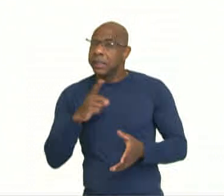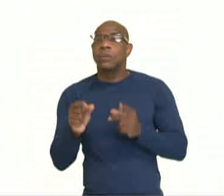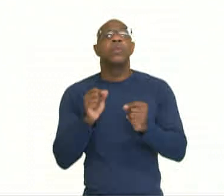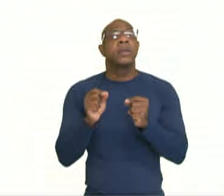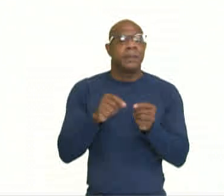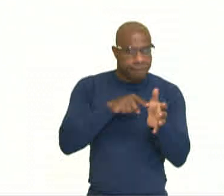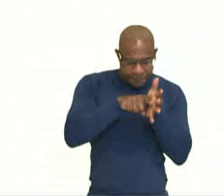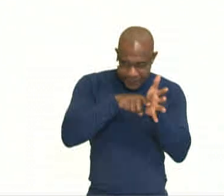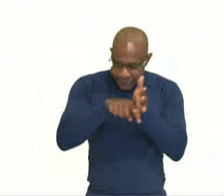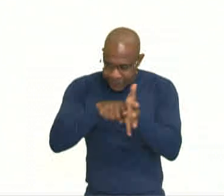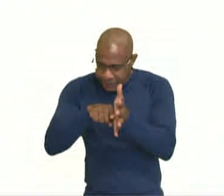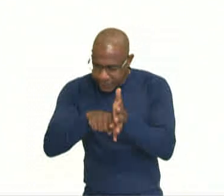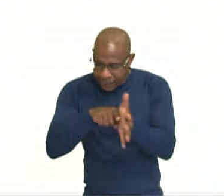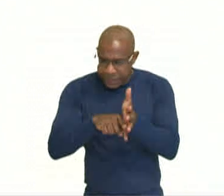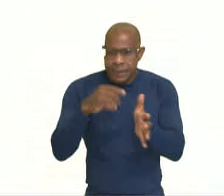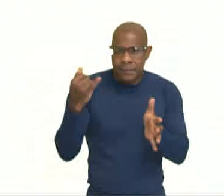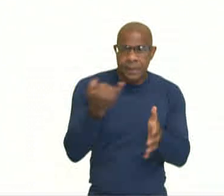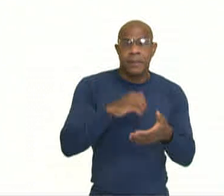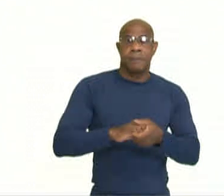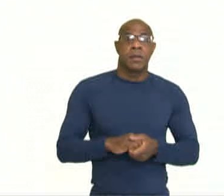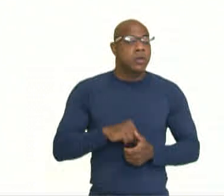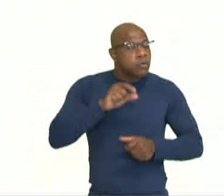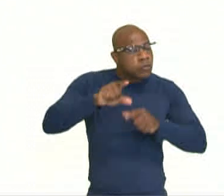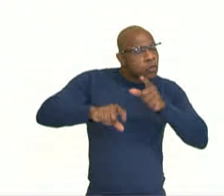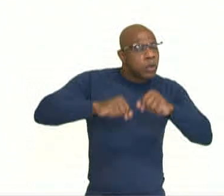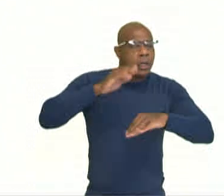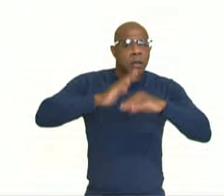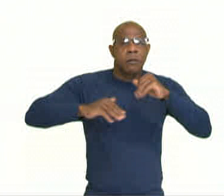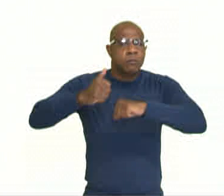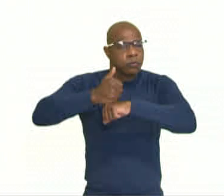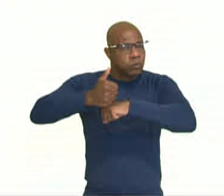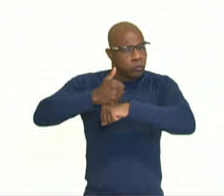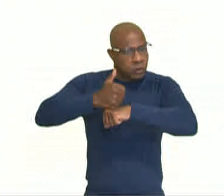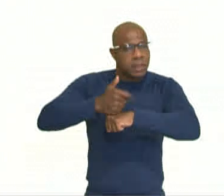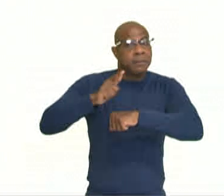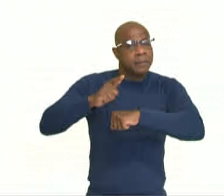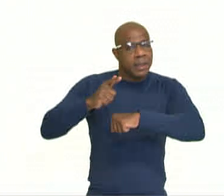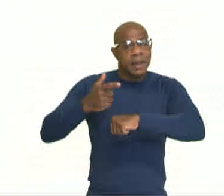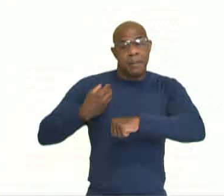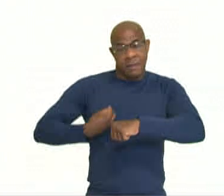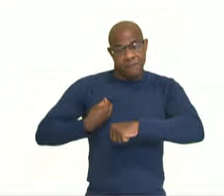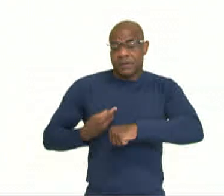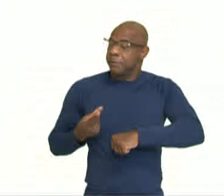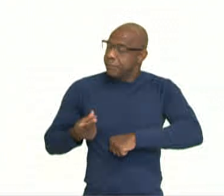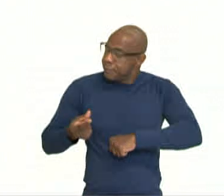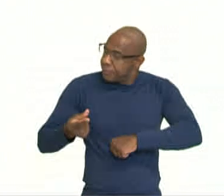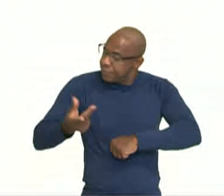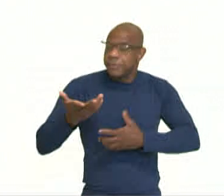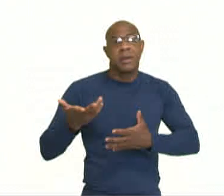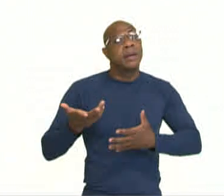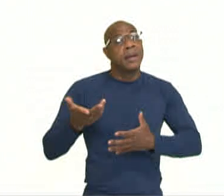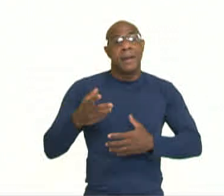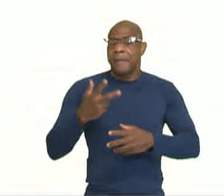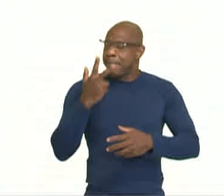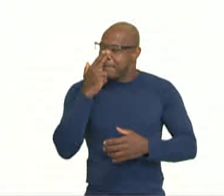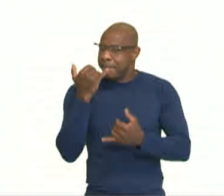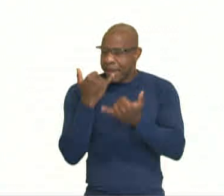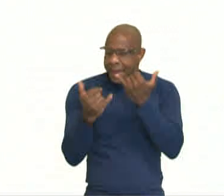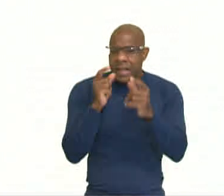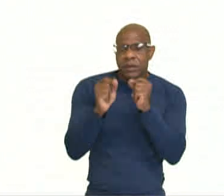Completo consultor. Selecionar uma profissão para o resto da vida parece uma ideia assustadora para alguns